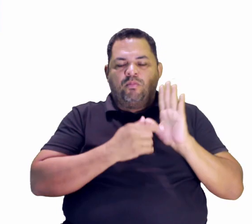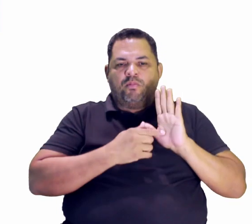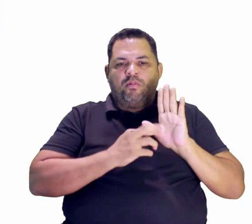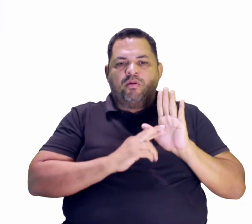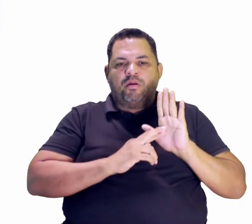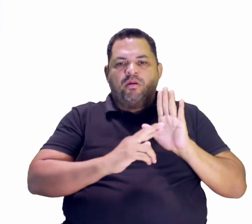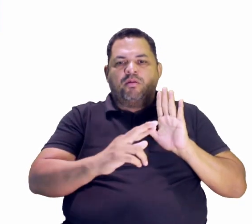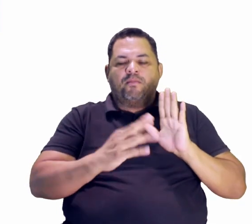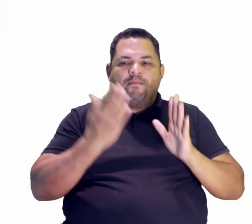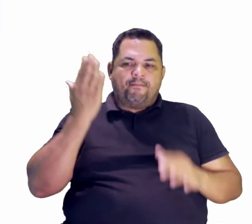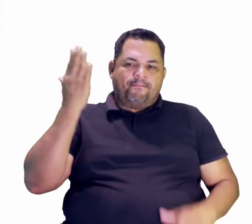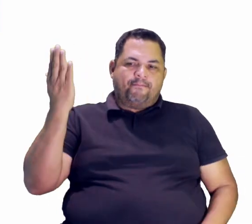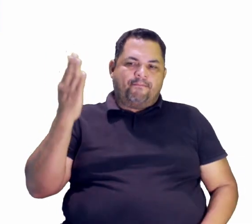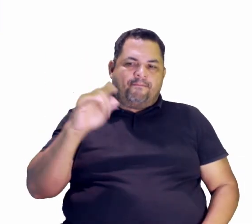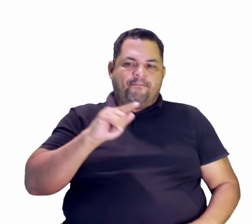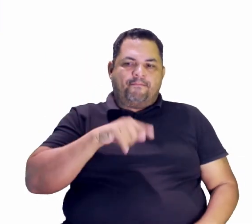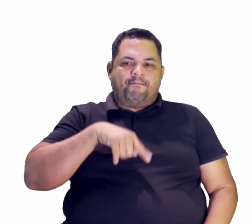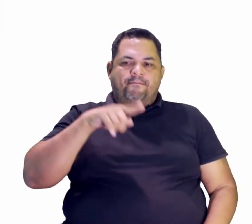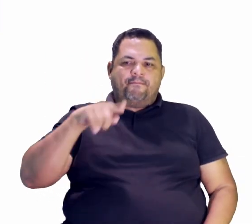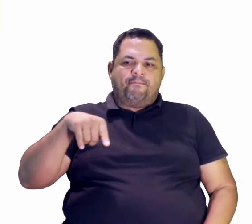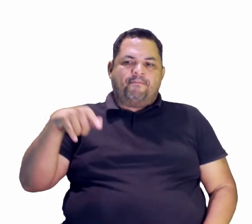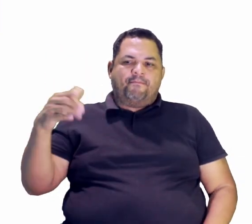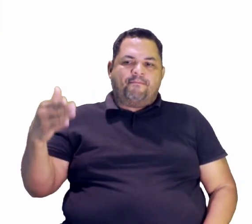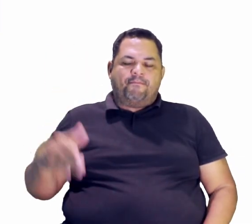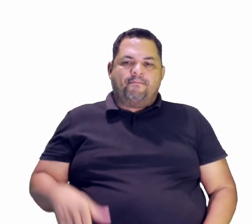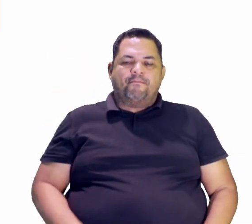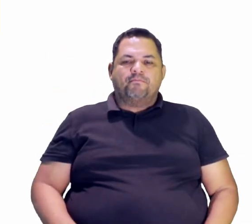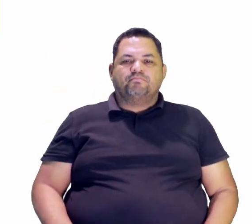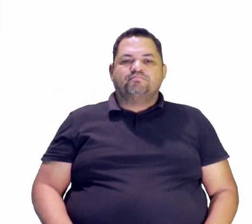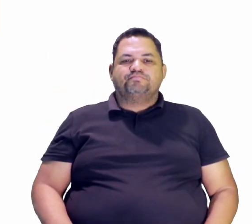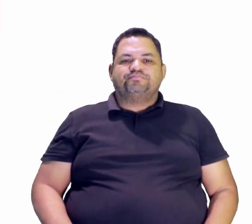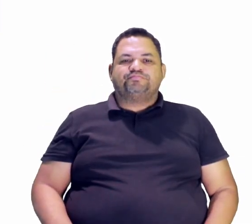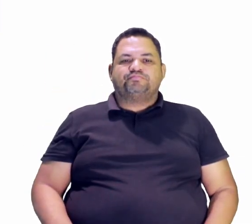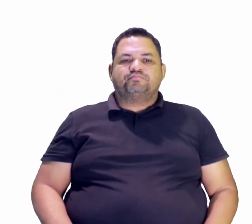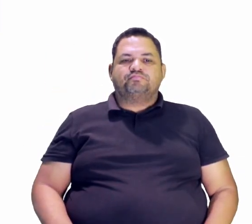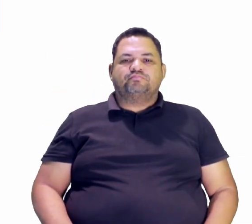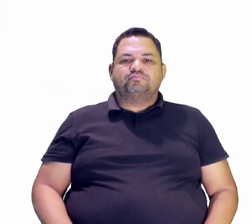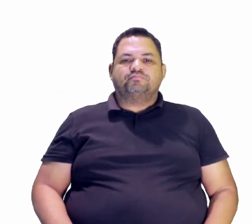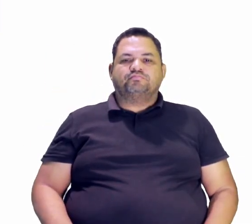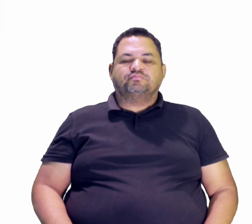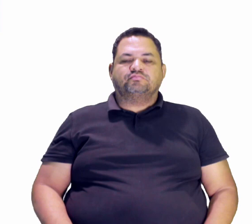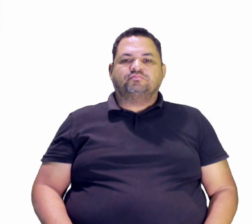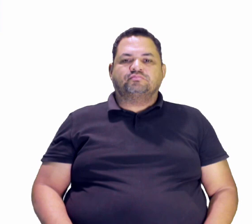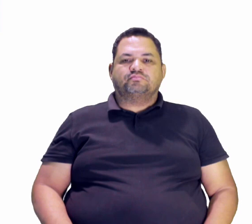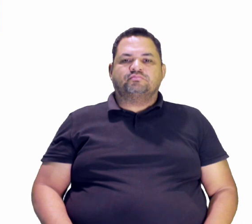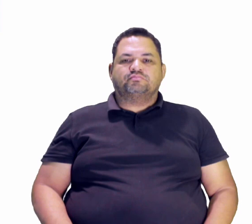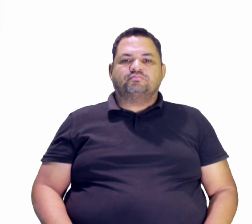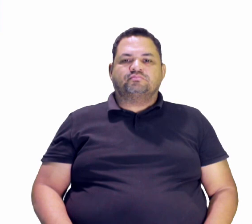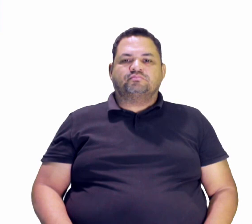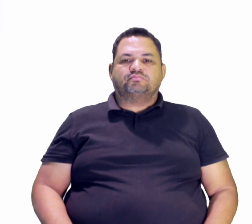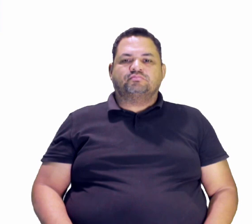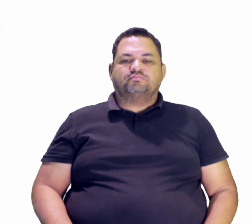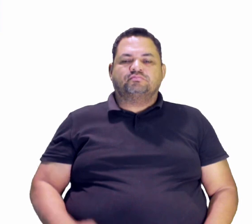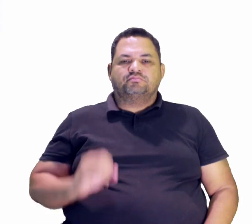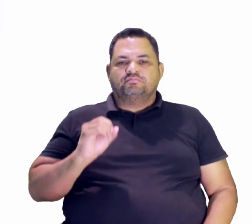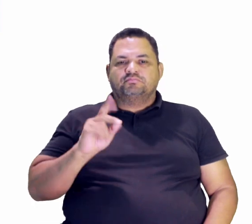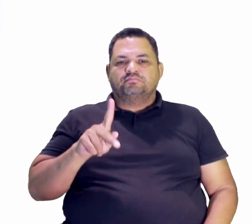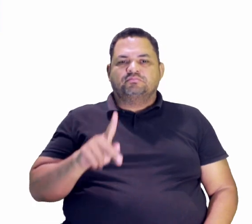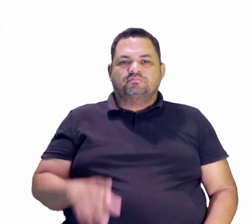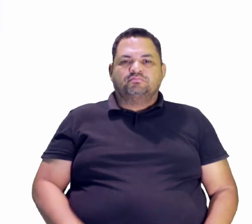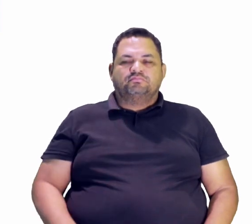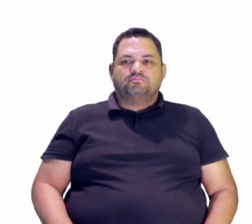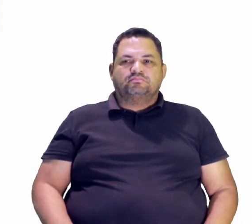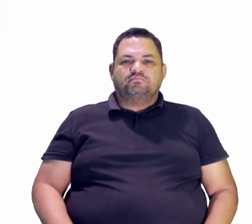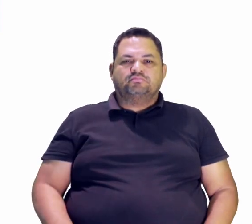somando graficamente, certo? Graficamente os vetores. Ok? Olha